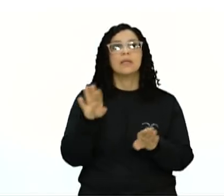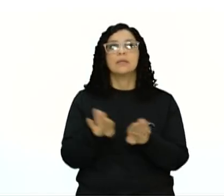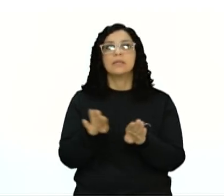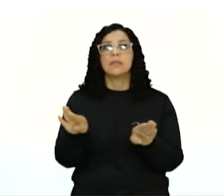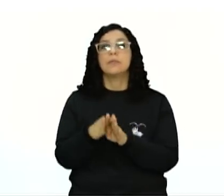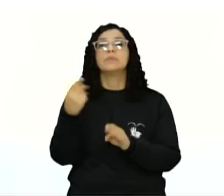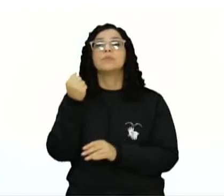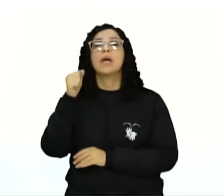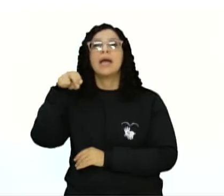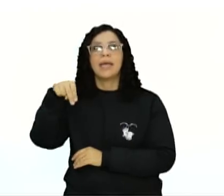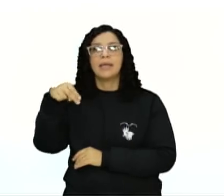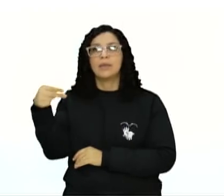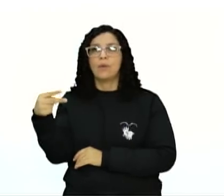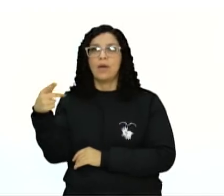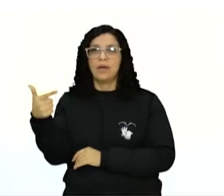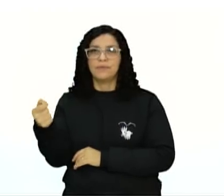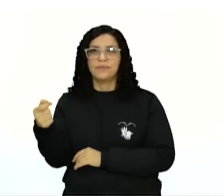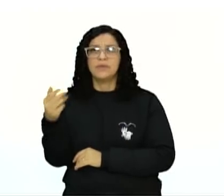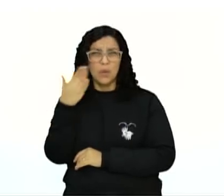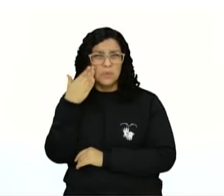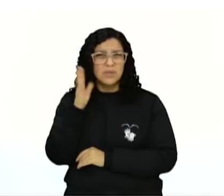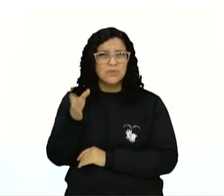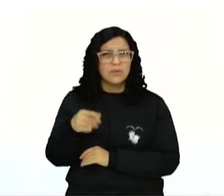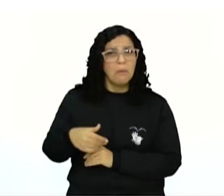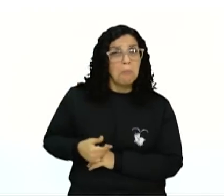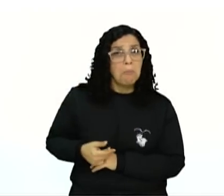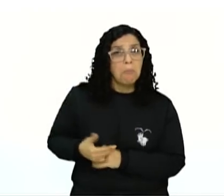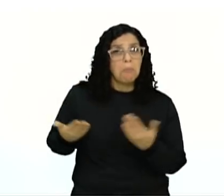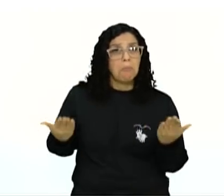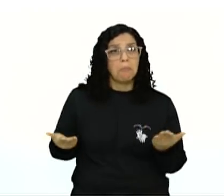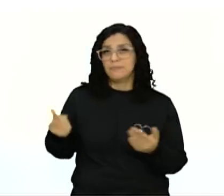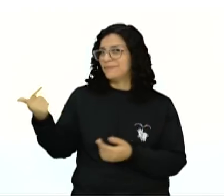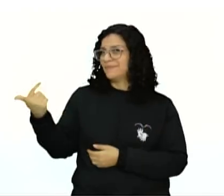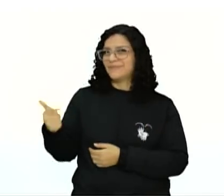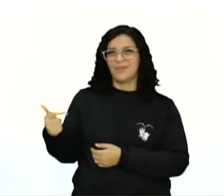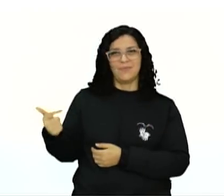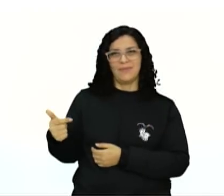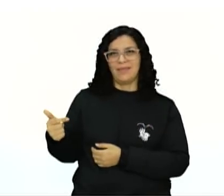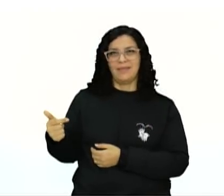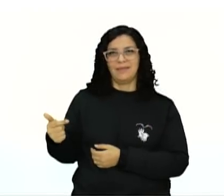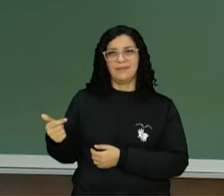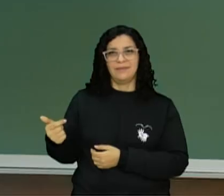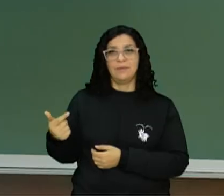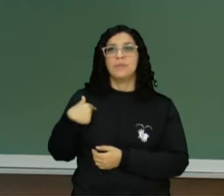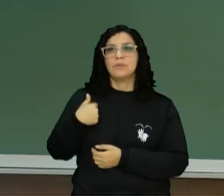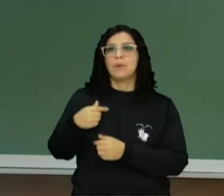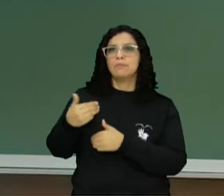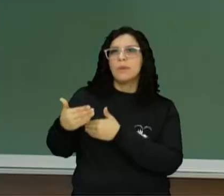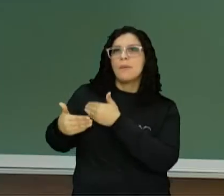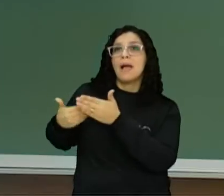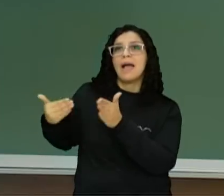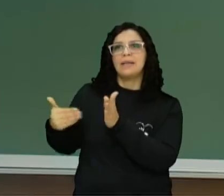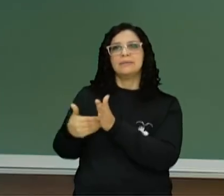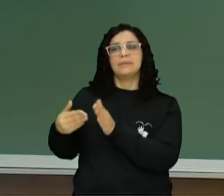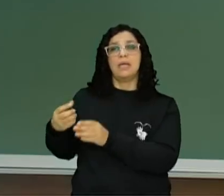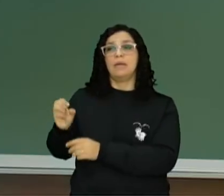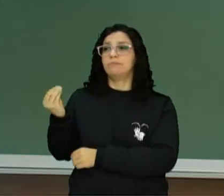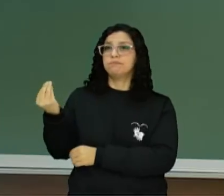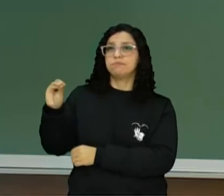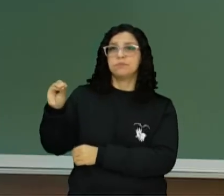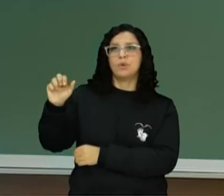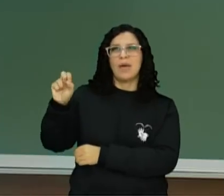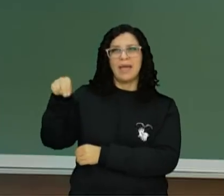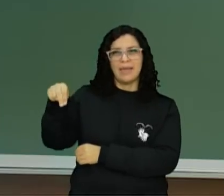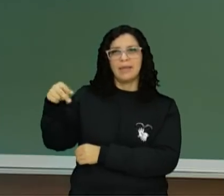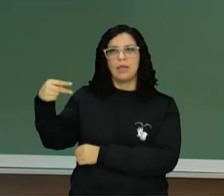do 20º termo. Eu tenho o 20º termo? Não tenho. Mas eu posso desenvolver até chegar lá. Ou eu posso usar a